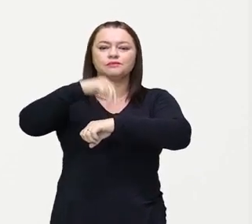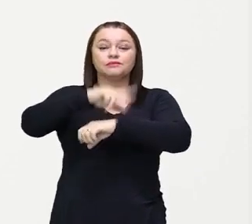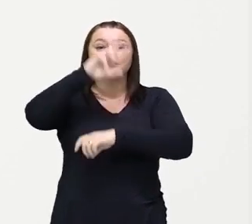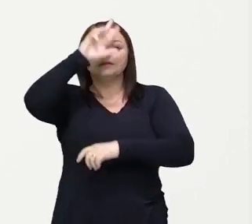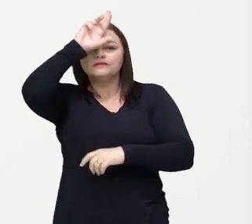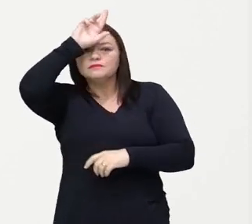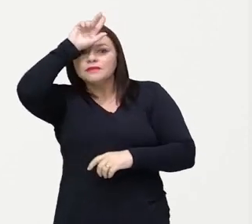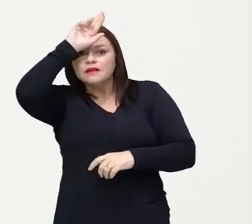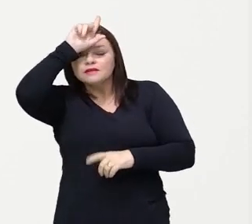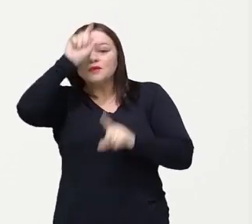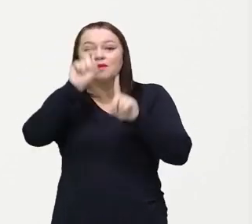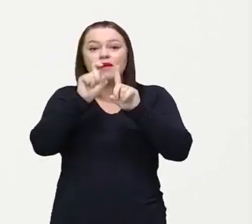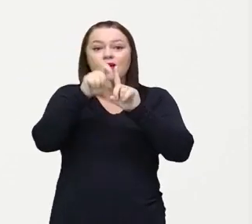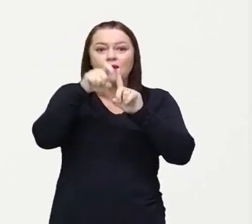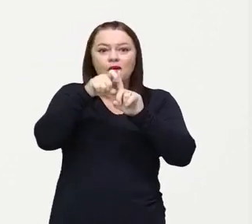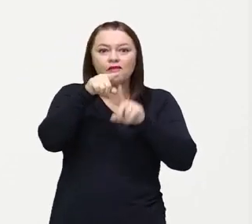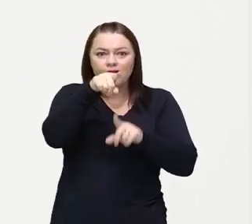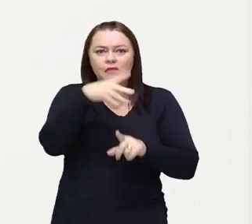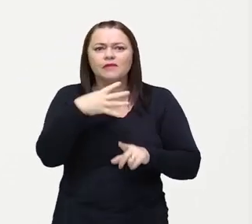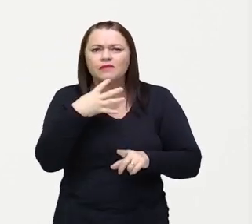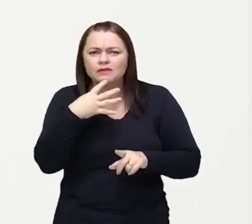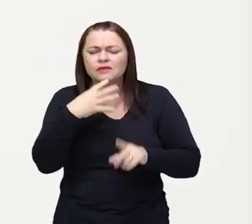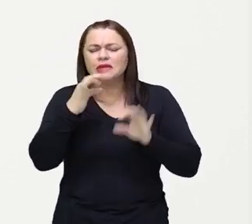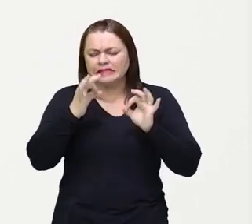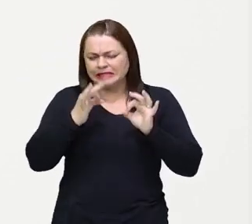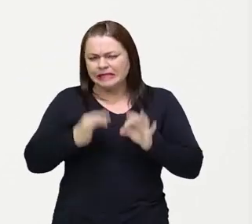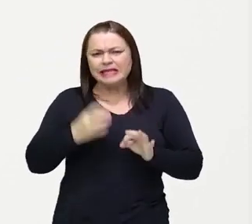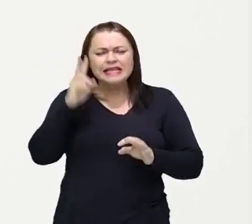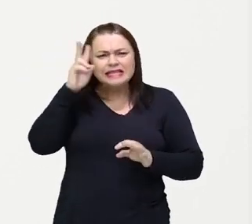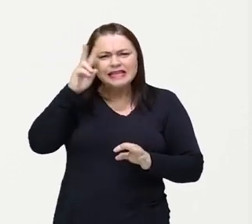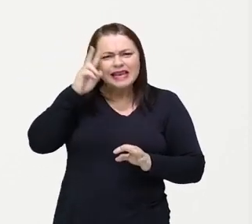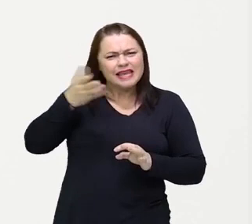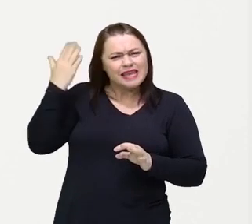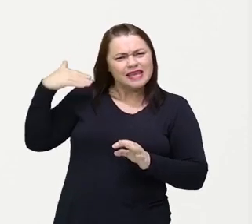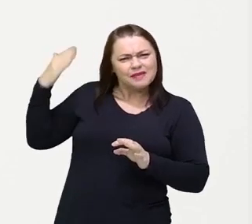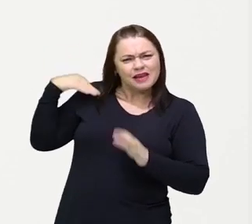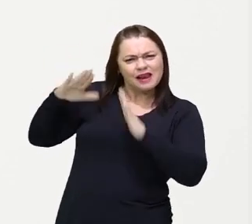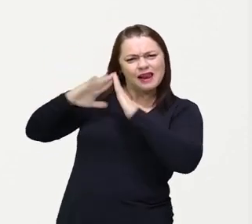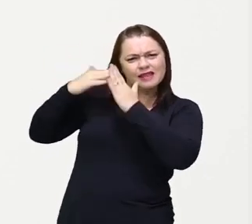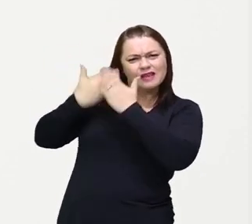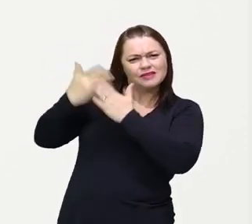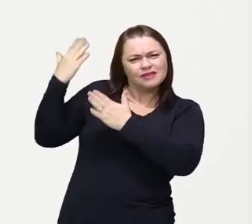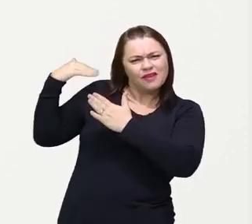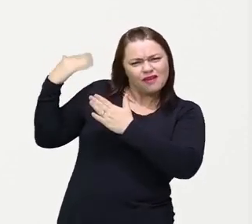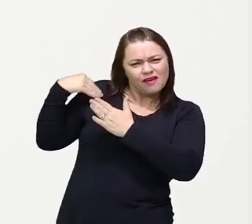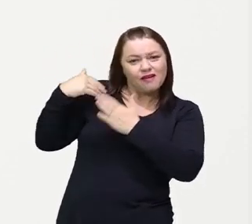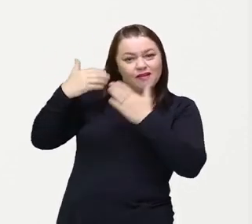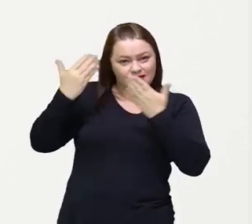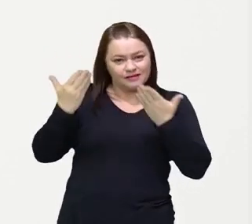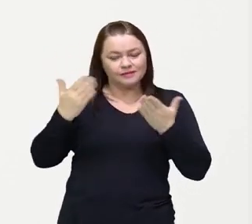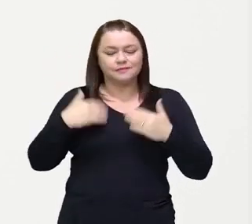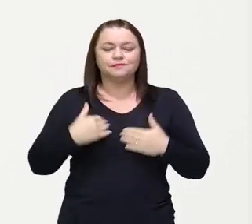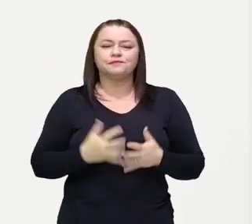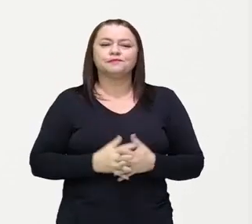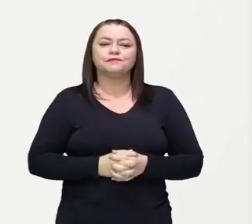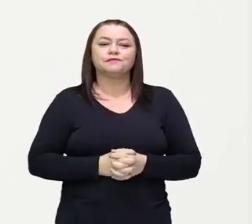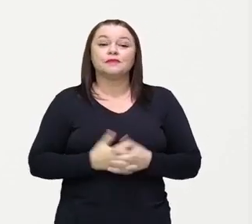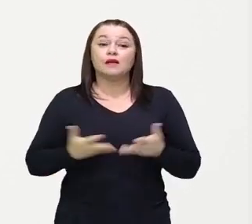vocês conhecem, com certeza. Nós já trabalhamos isso em sala de aula. Vamos à leitura. Estava a